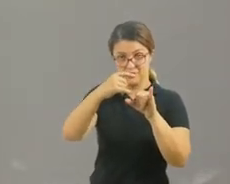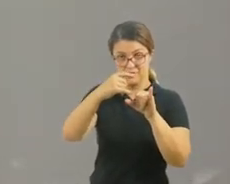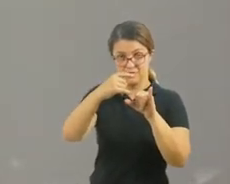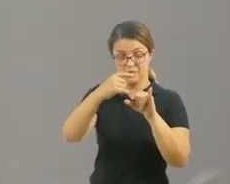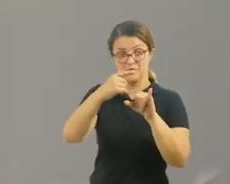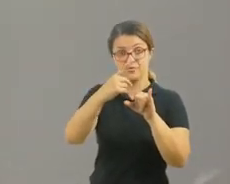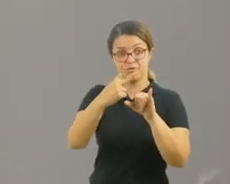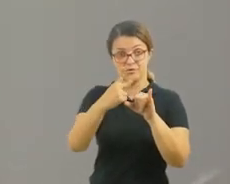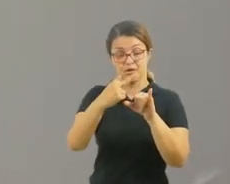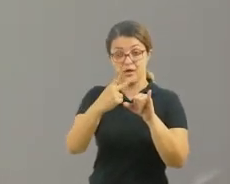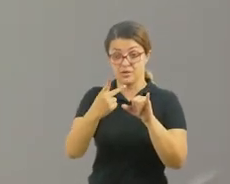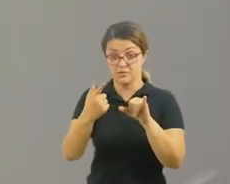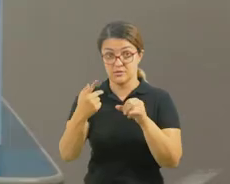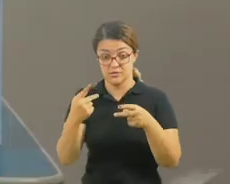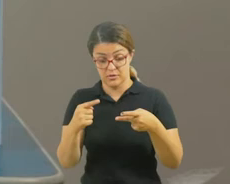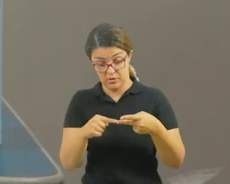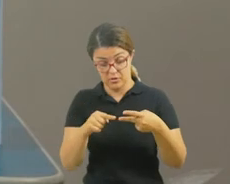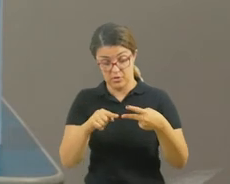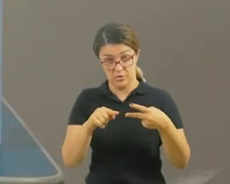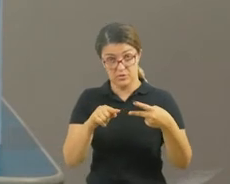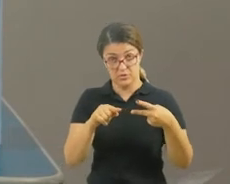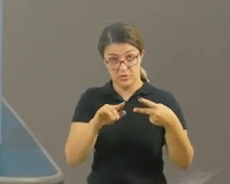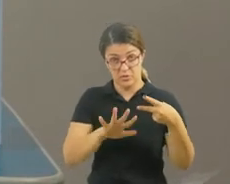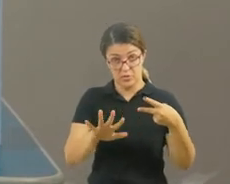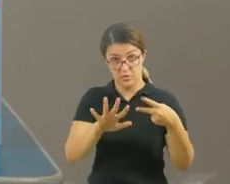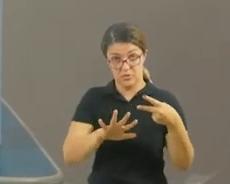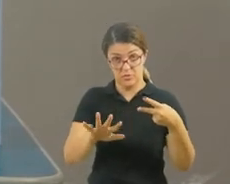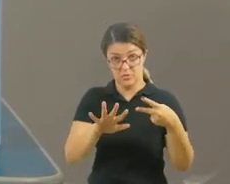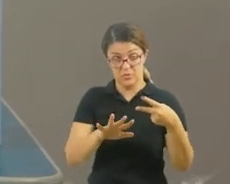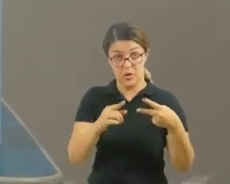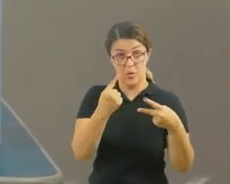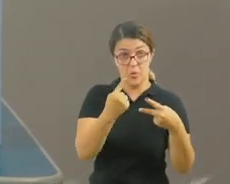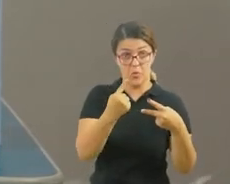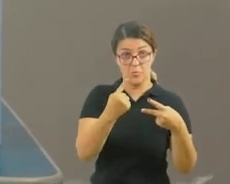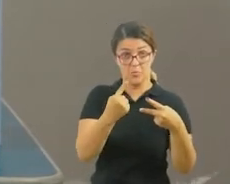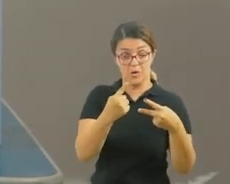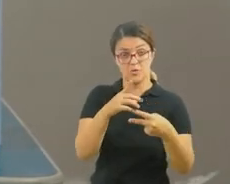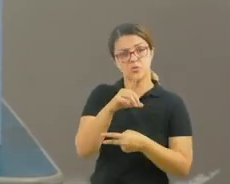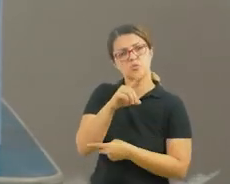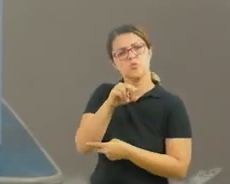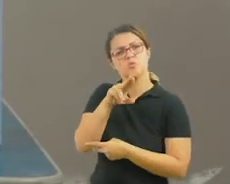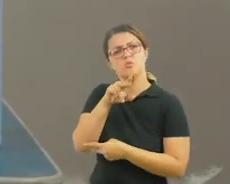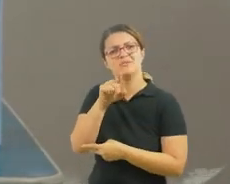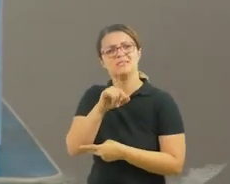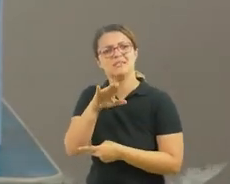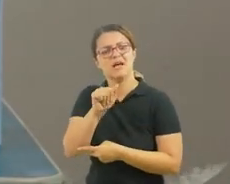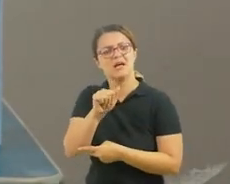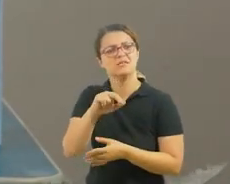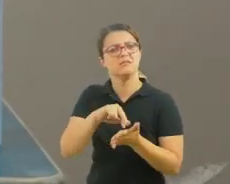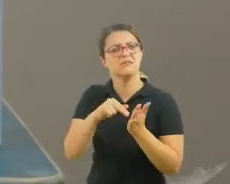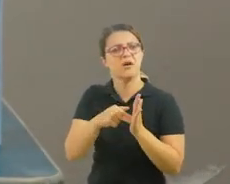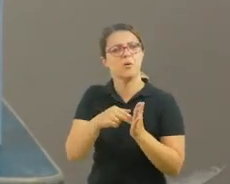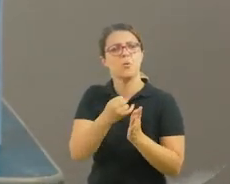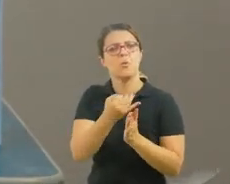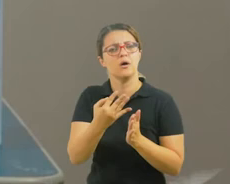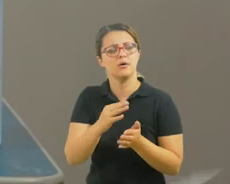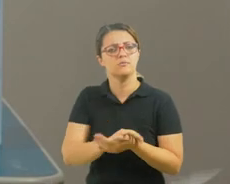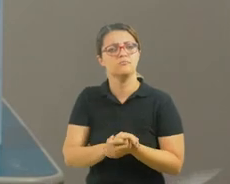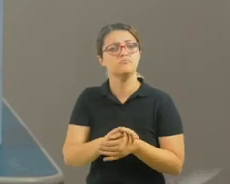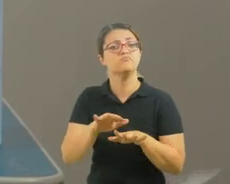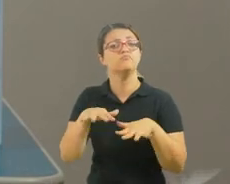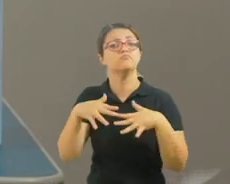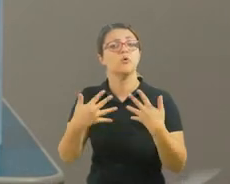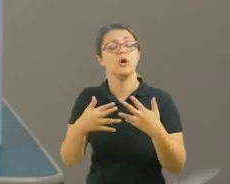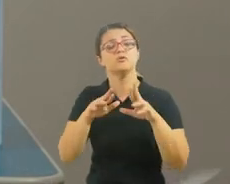ovos. A segunda, com uma dúzia de ovos. Quanto que é meia dúzia? Quanto que é uma dúzia?